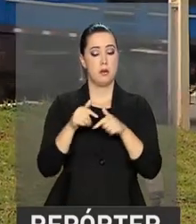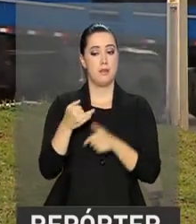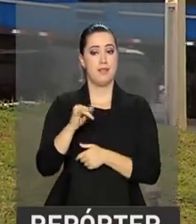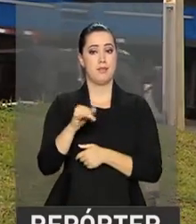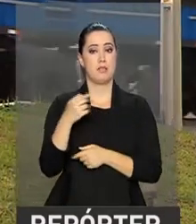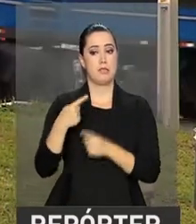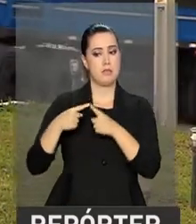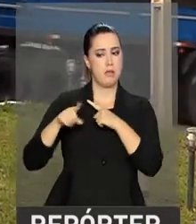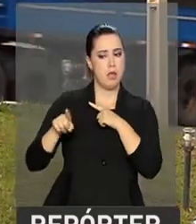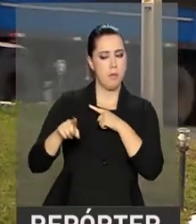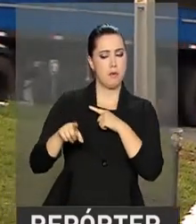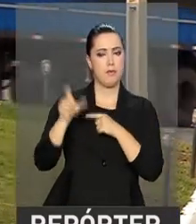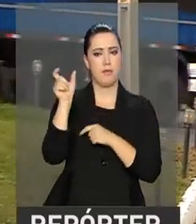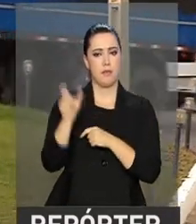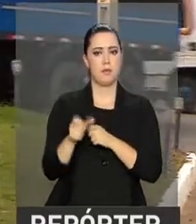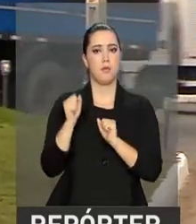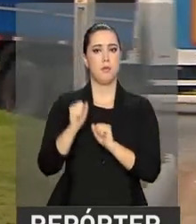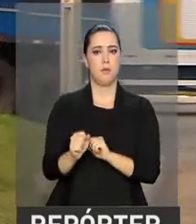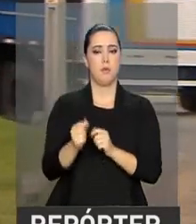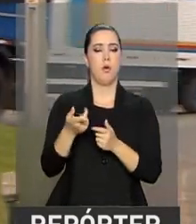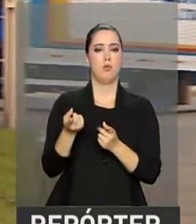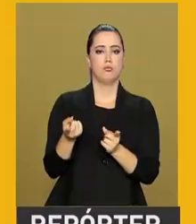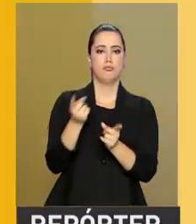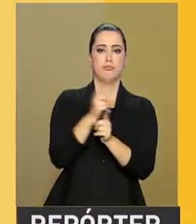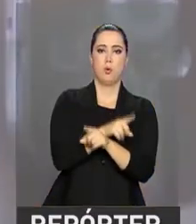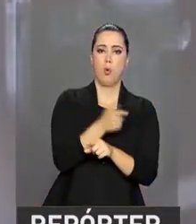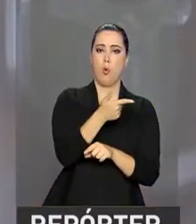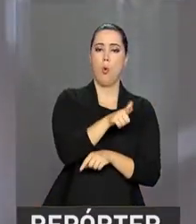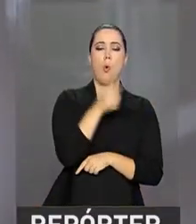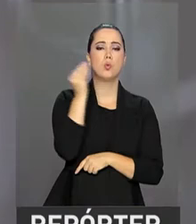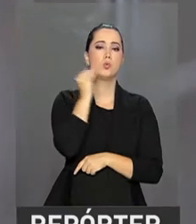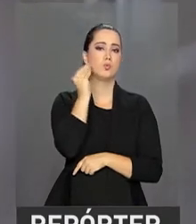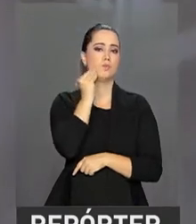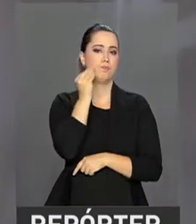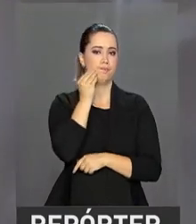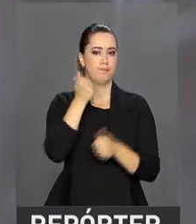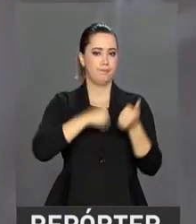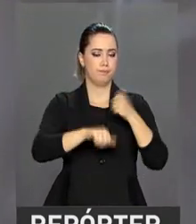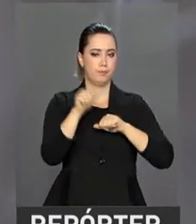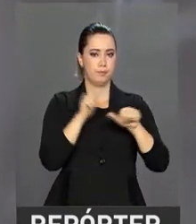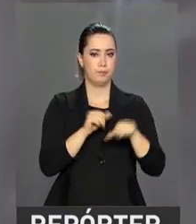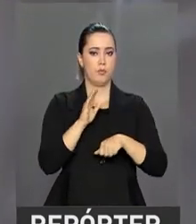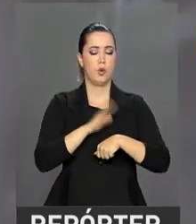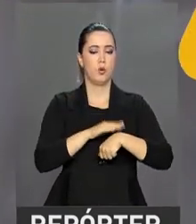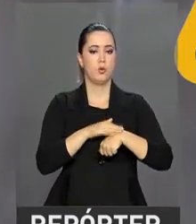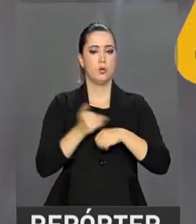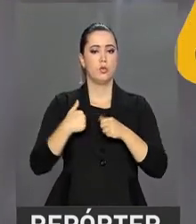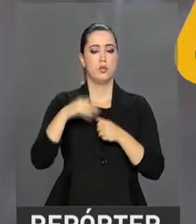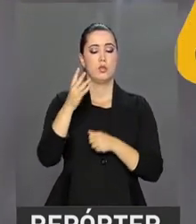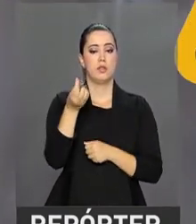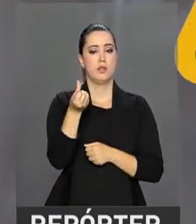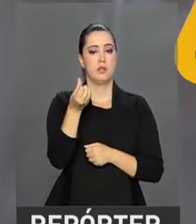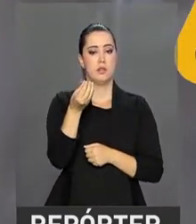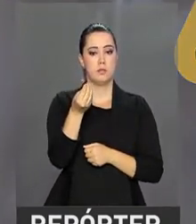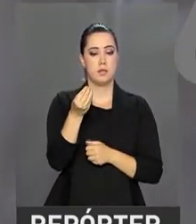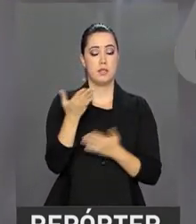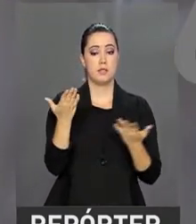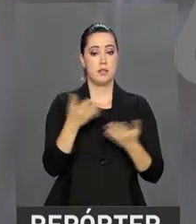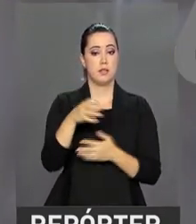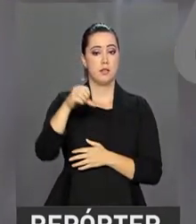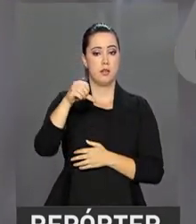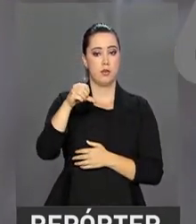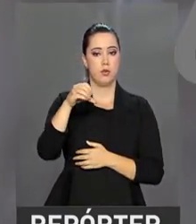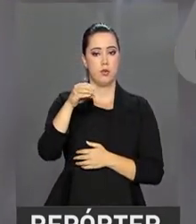o condutor tem direito à contraprova a validade do exame toxicológico aumentou de 60 para 90